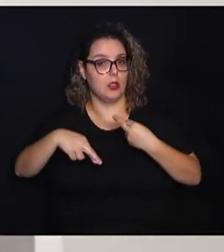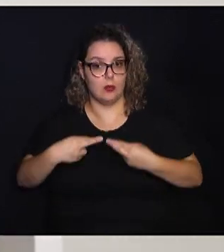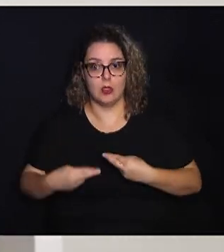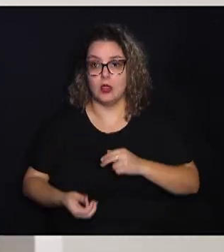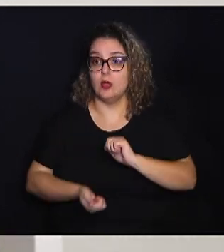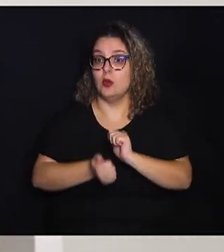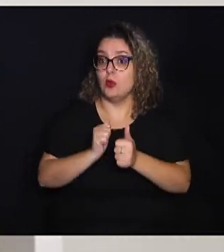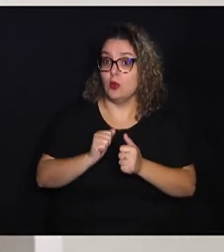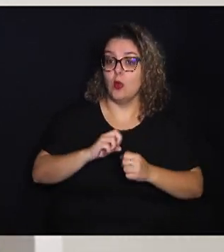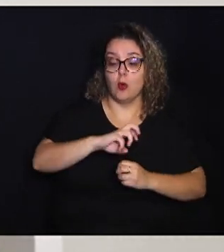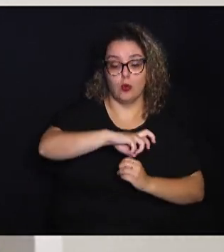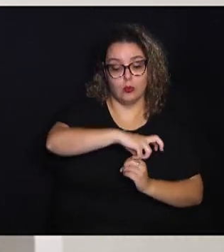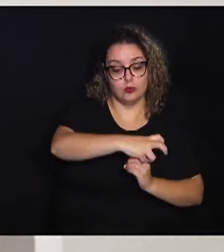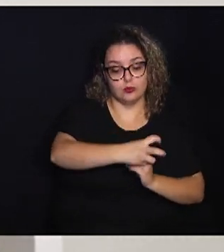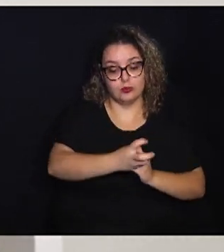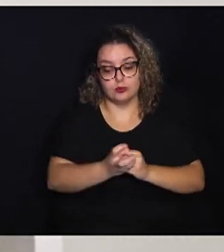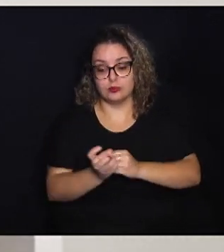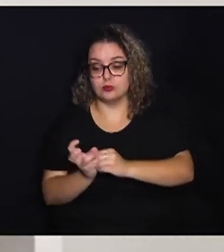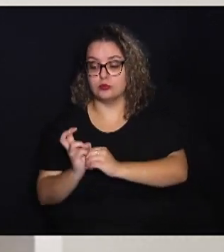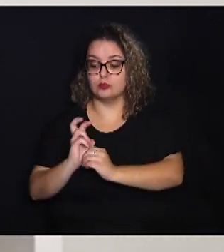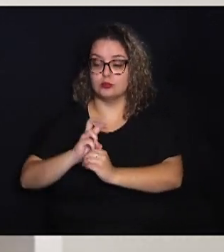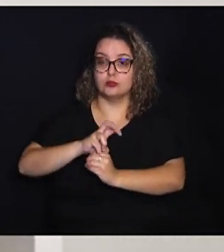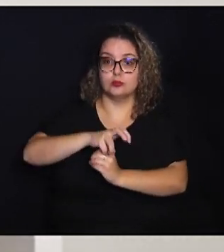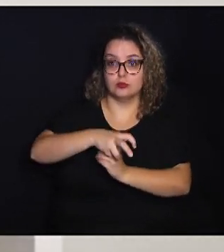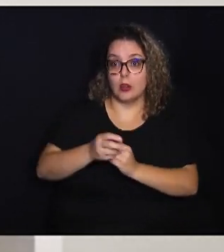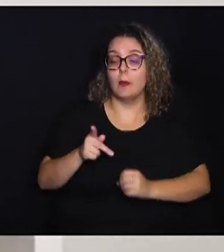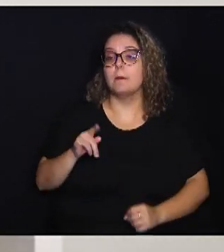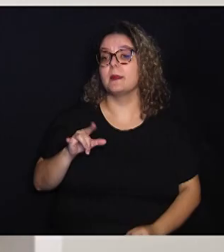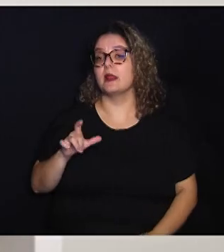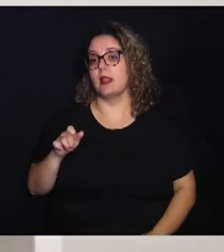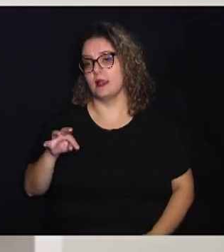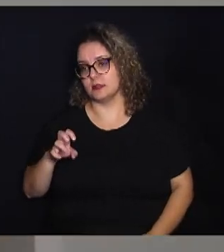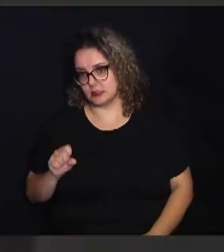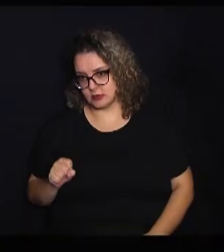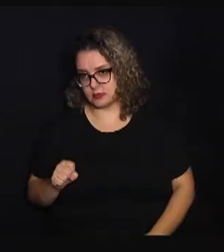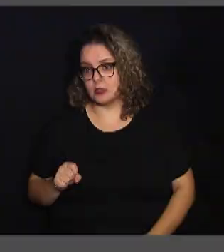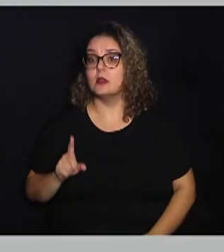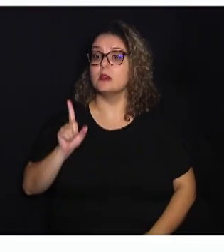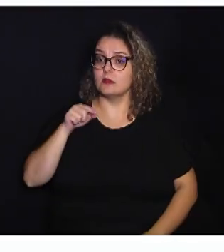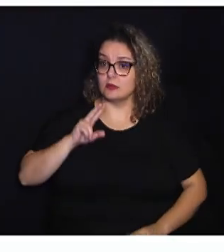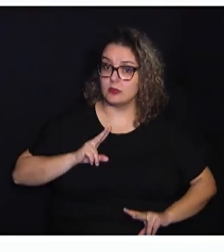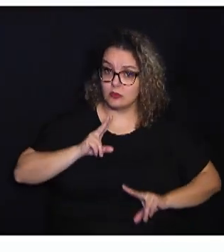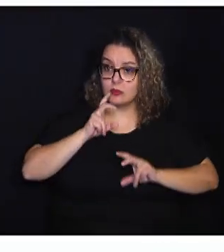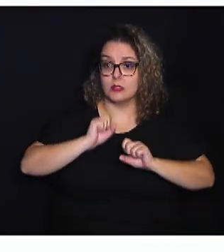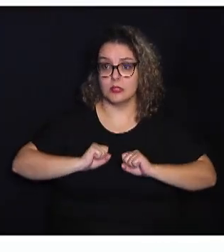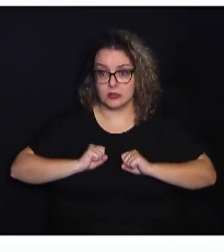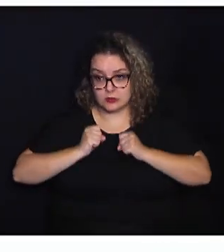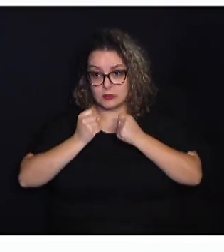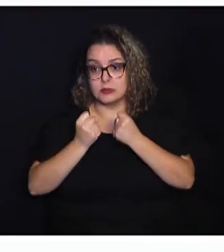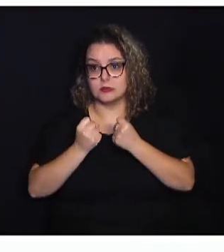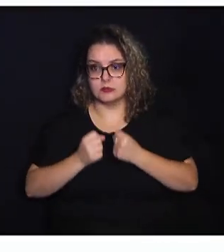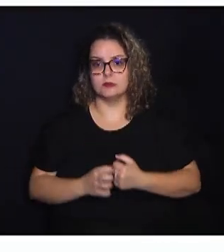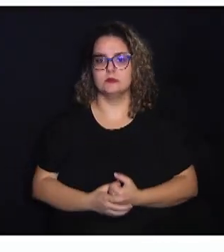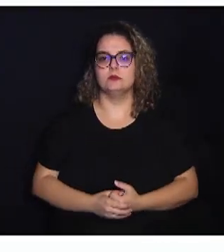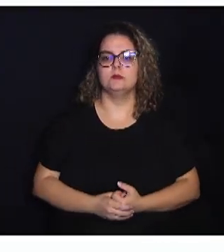ao Pilates, porque a gente vai conseguir trabalhar muito essa questão de fortalecimento.